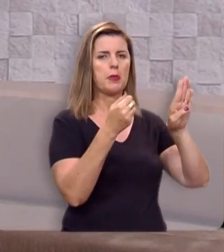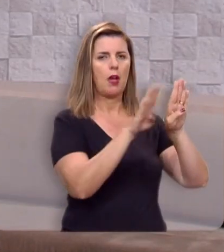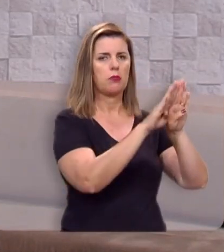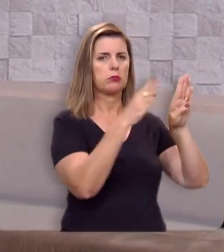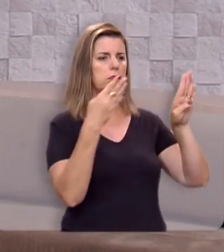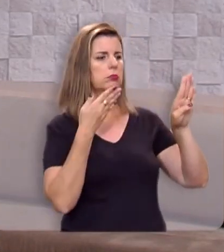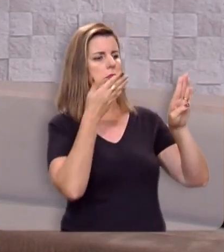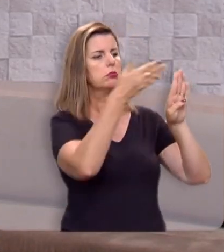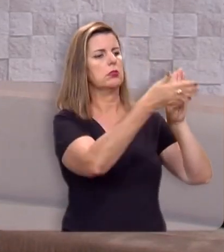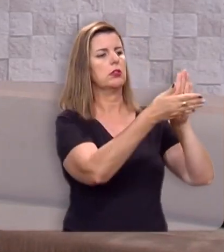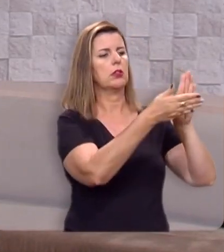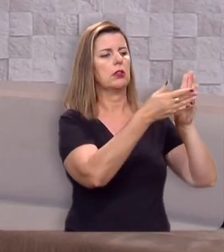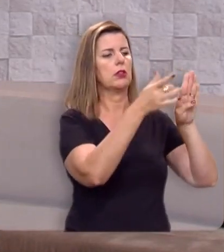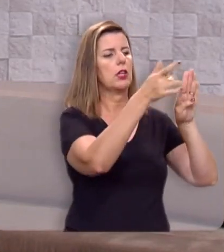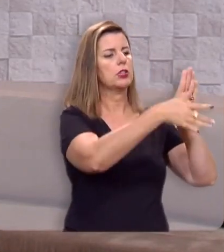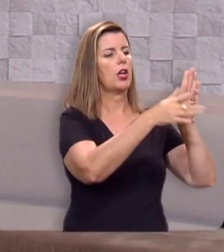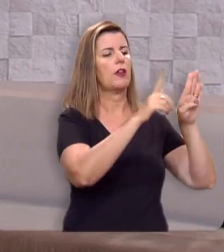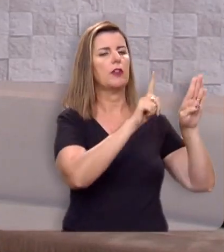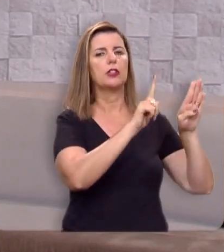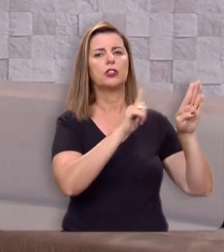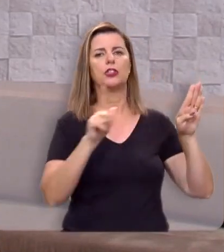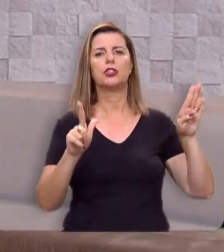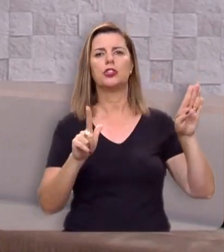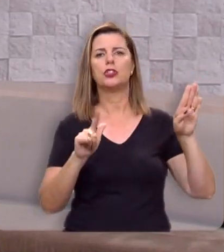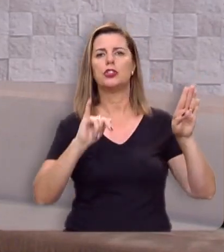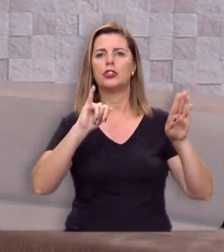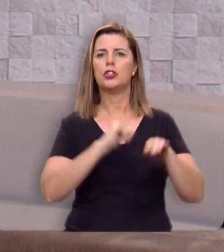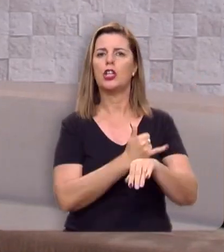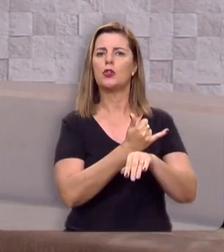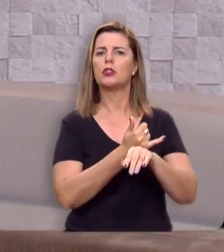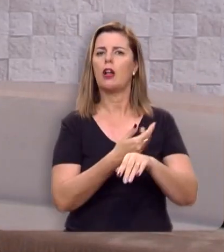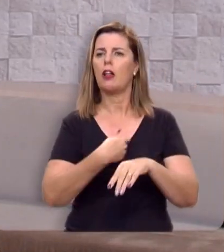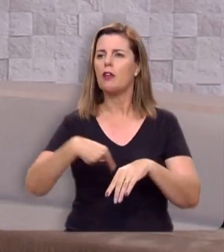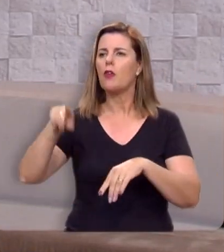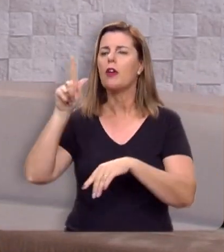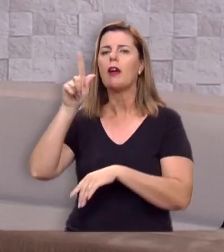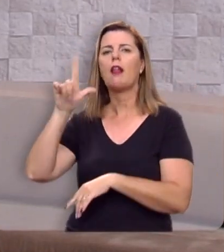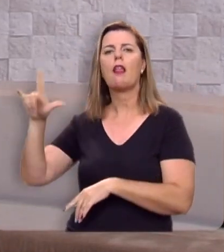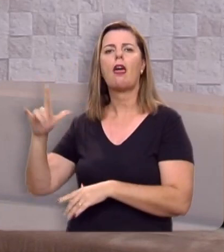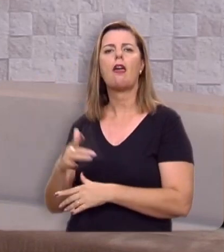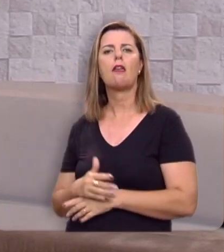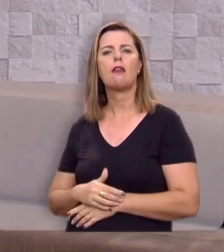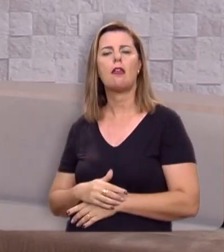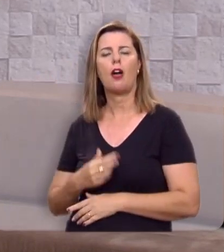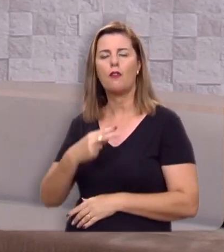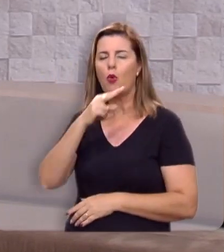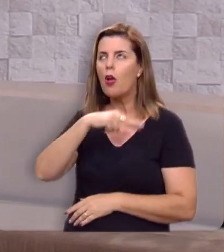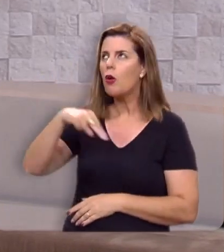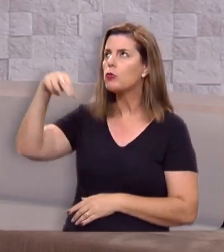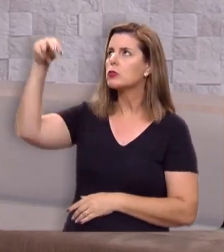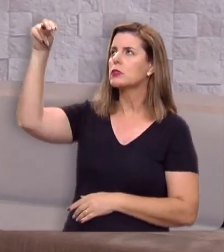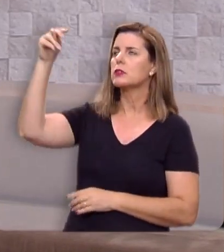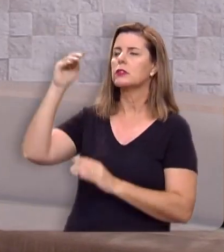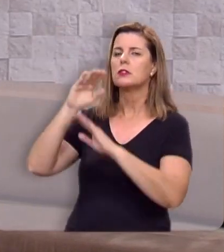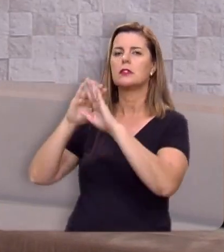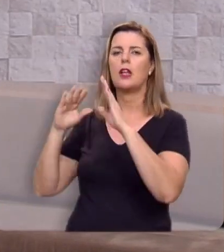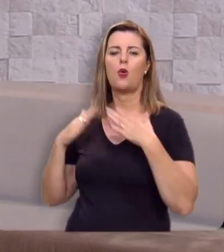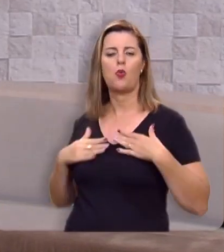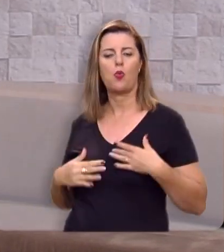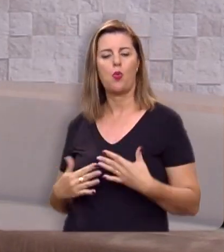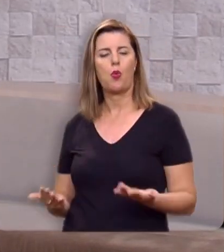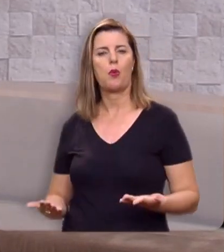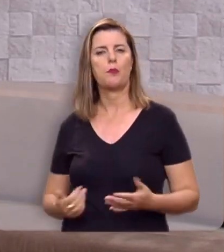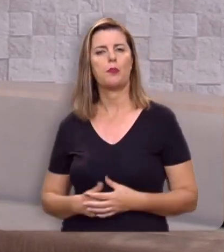Jerusalém, aparecia lá na Galiléia, mais de 100 quilômetros, sem precisar percorrer o trecho. Ele subiu aos céus com o corpo